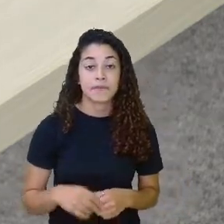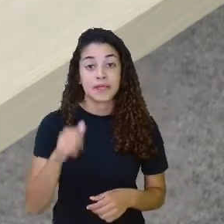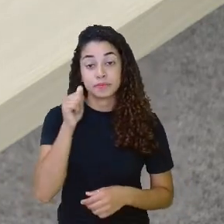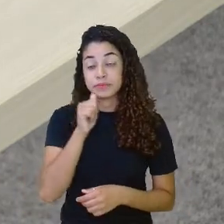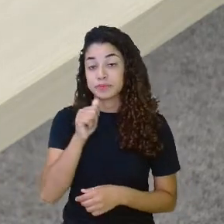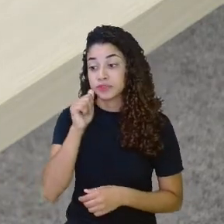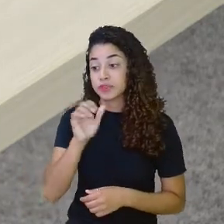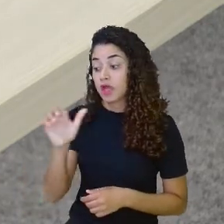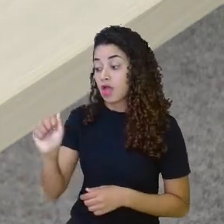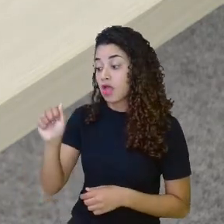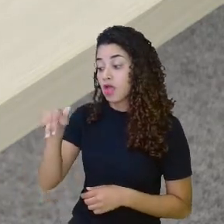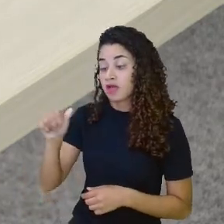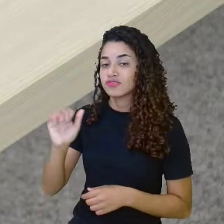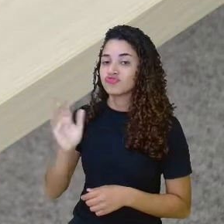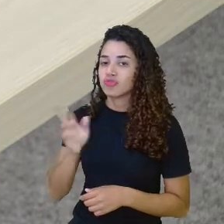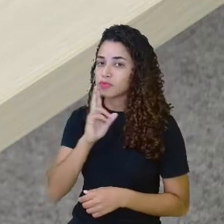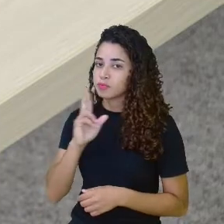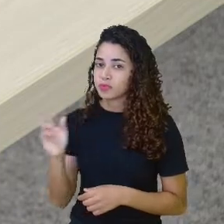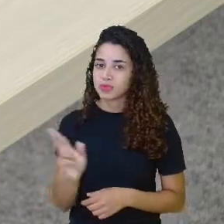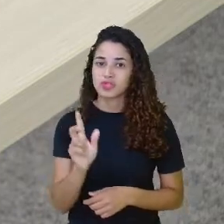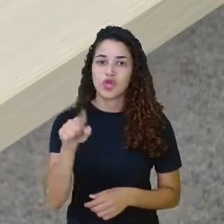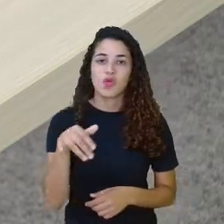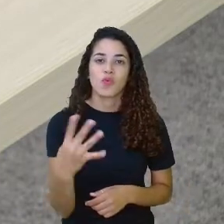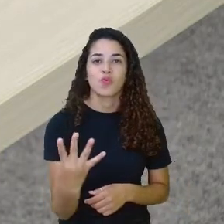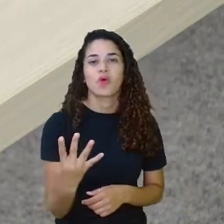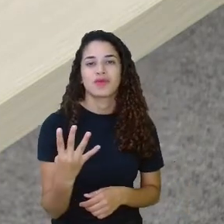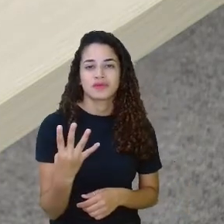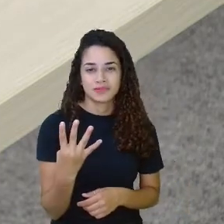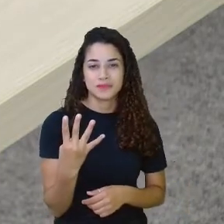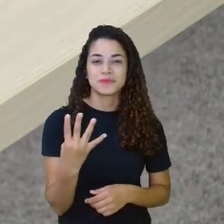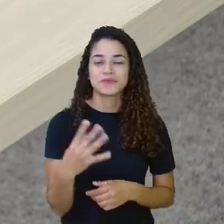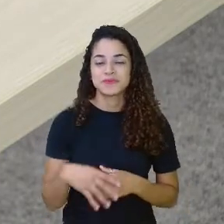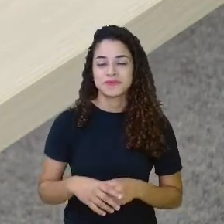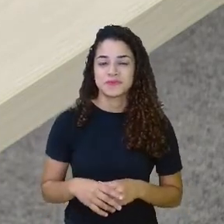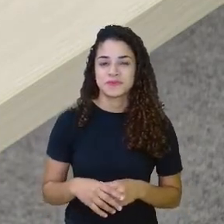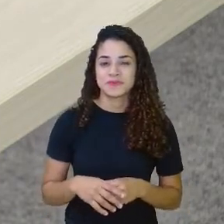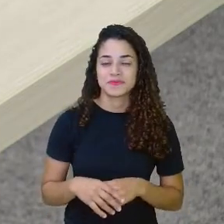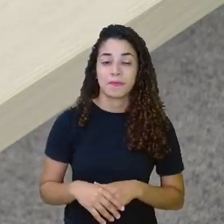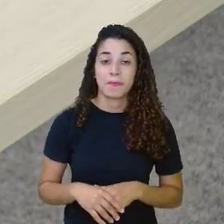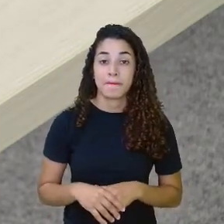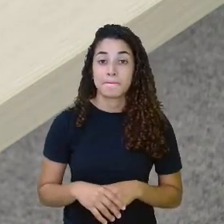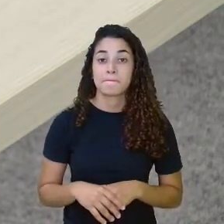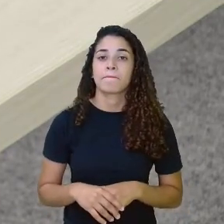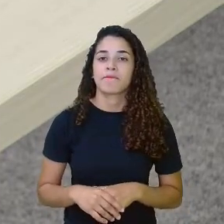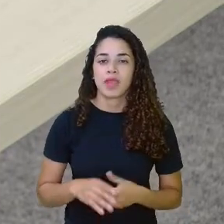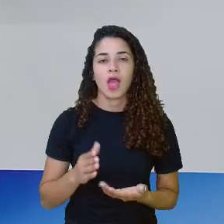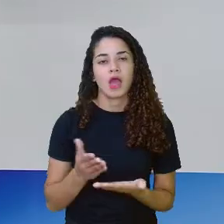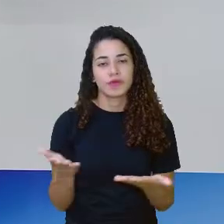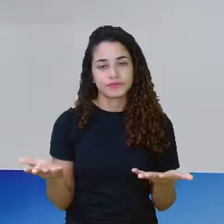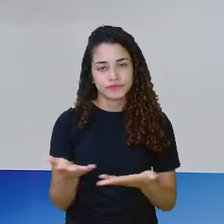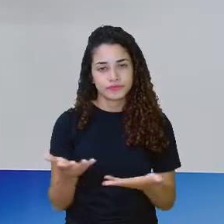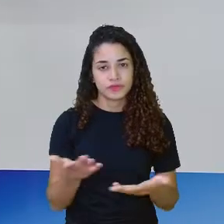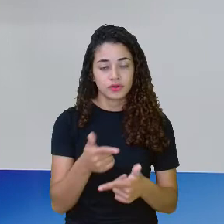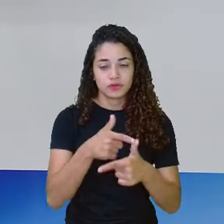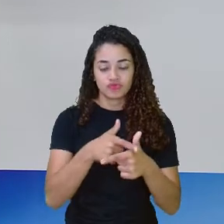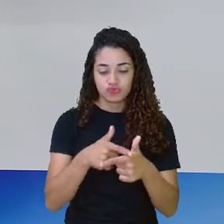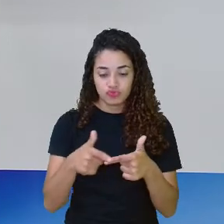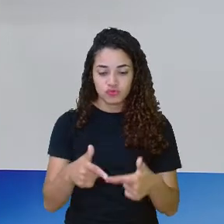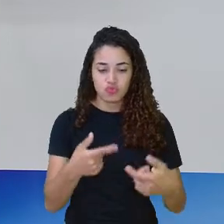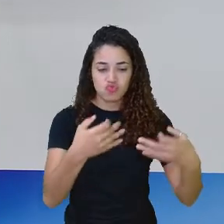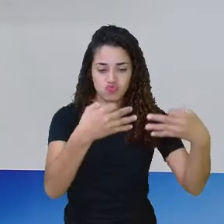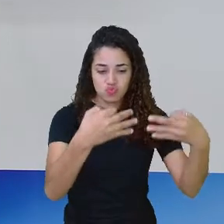respondeu 4. E ficou aqui também, ó, 4 nessa parte. Então, eu dividi aí